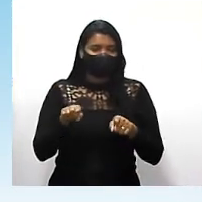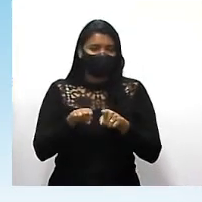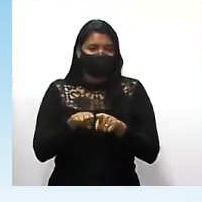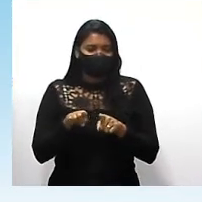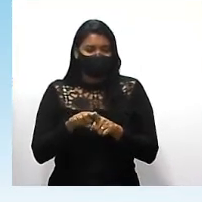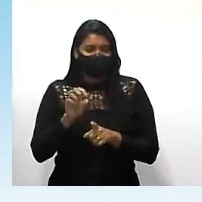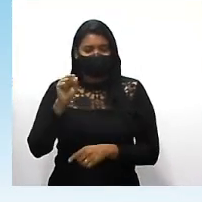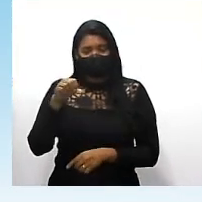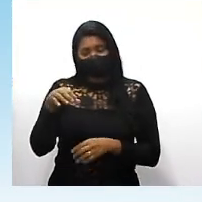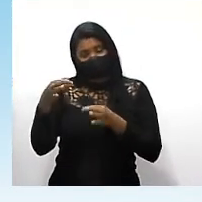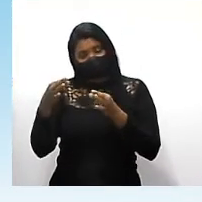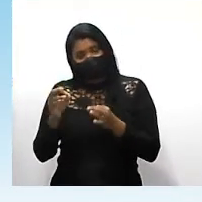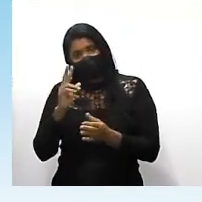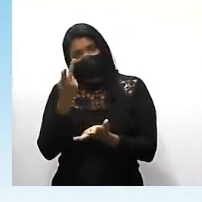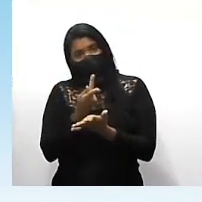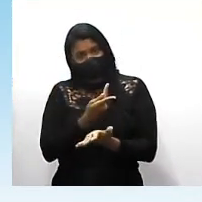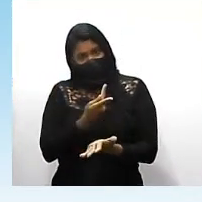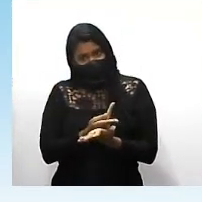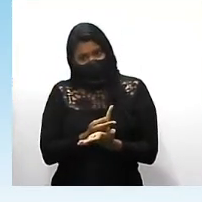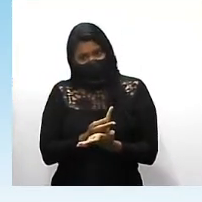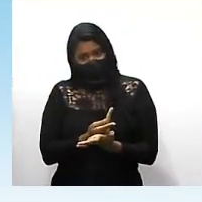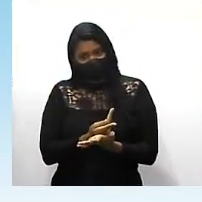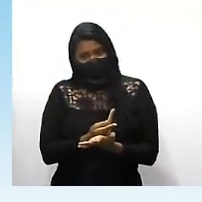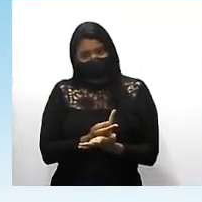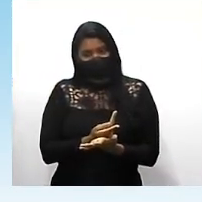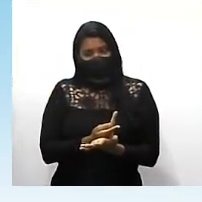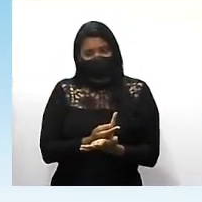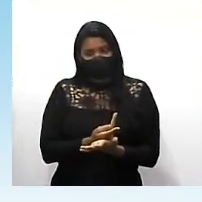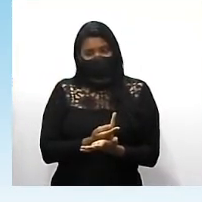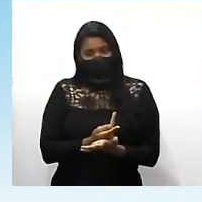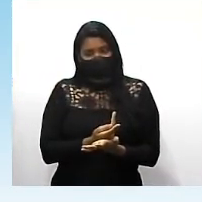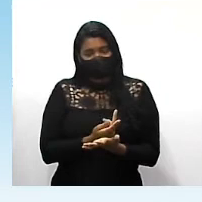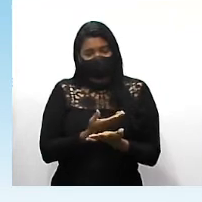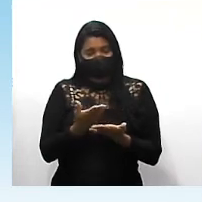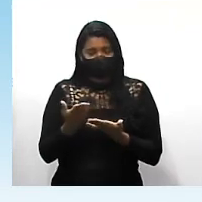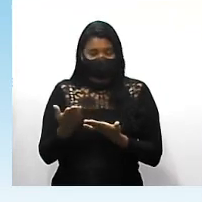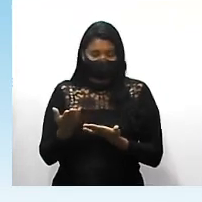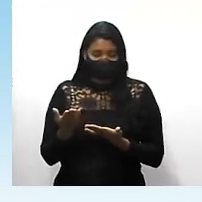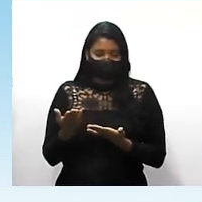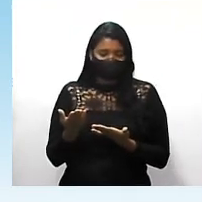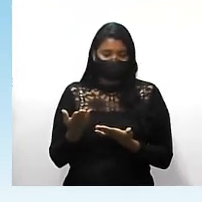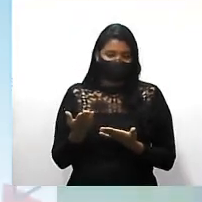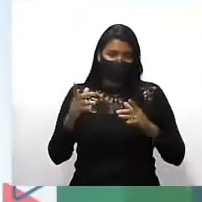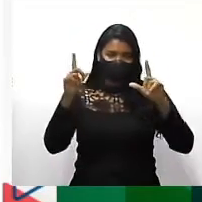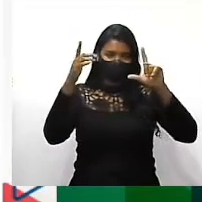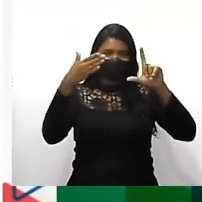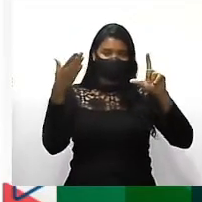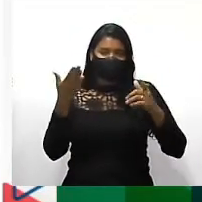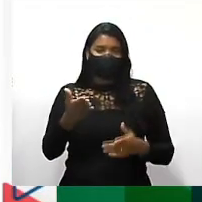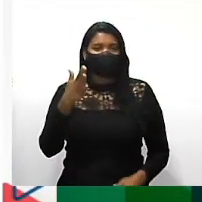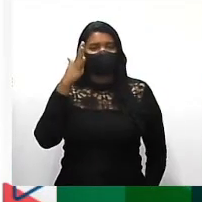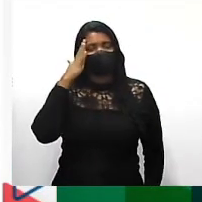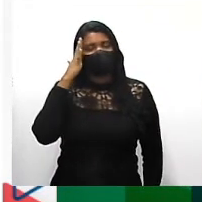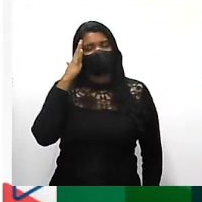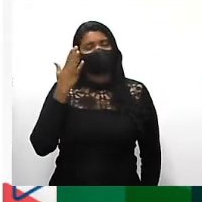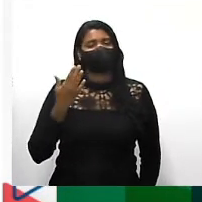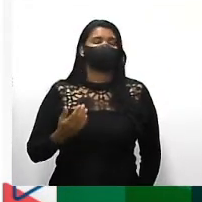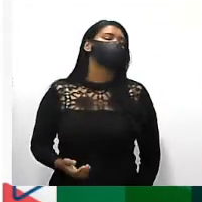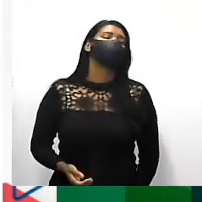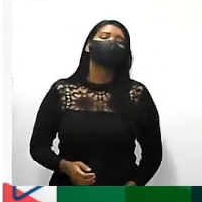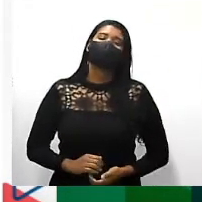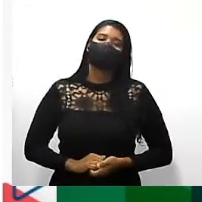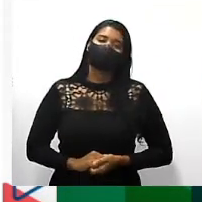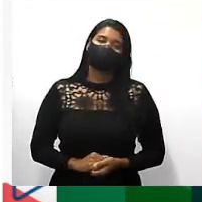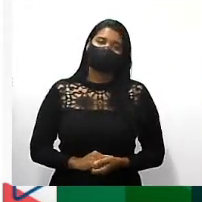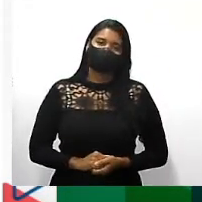se é certo ou errado. Eu vou voltar, pedir que meus amigos coloquem novamente o slide, questões da bioética. A questão